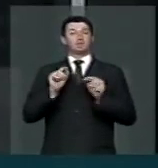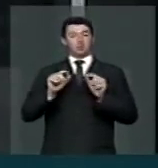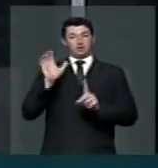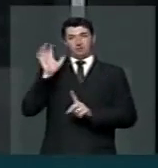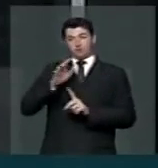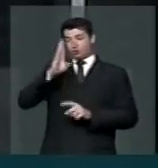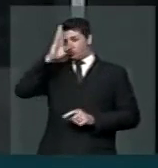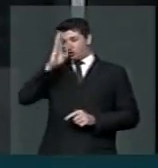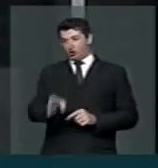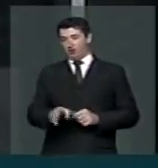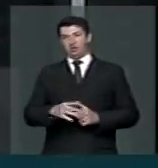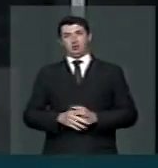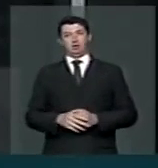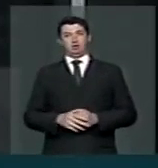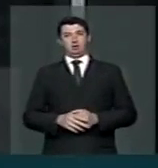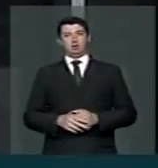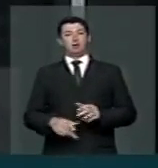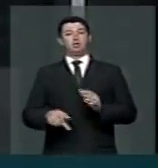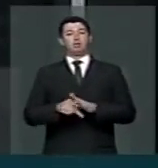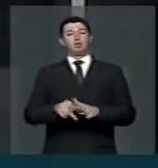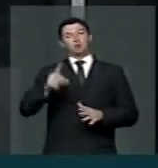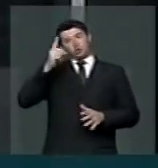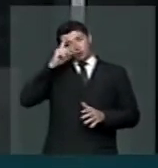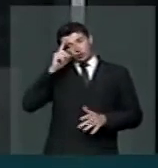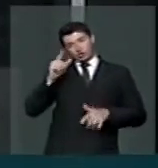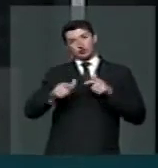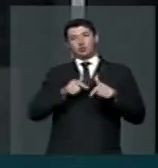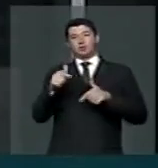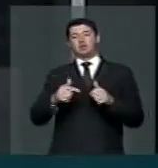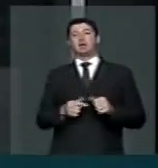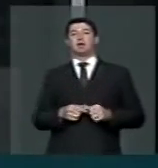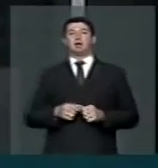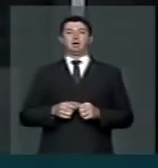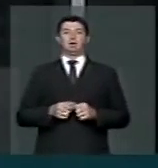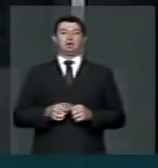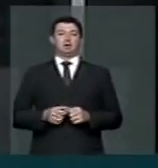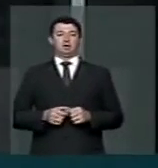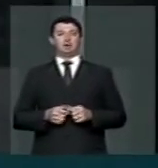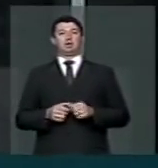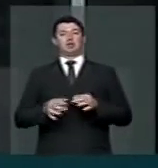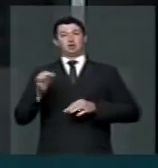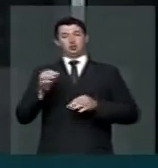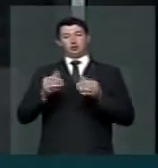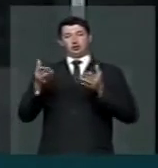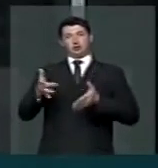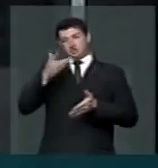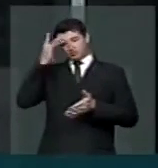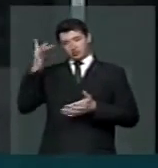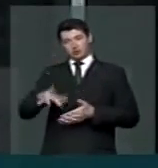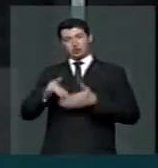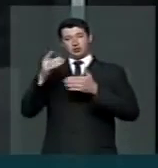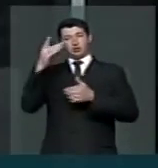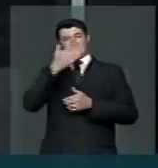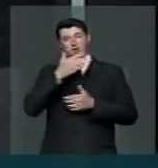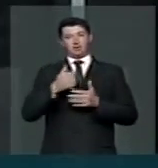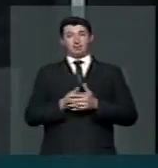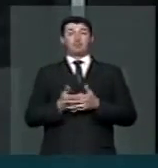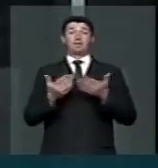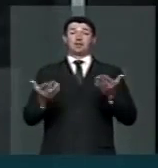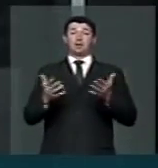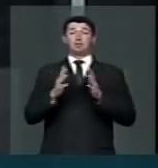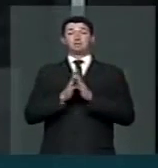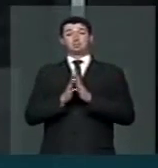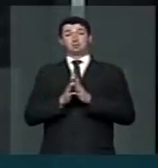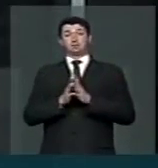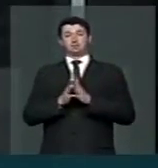implicações diretas sobre o dia a dia no exercício da judicatura dos representados. Soma-se a isto